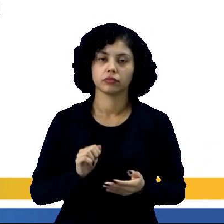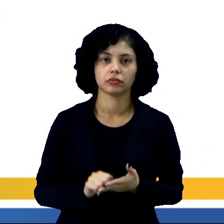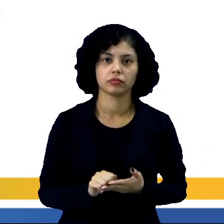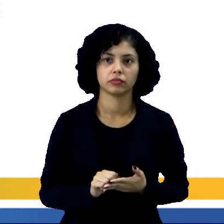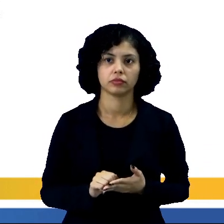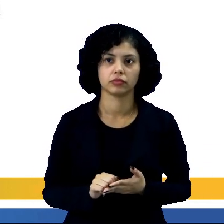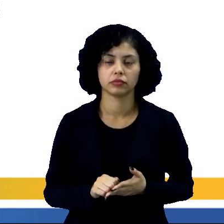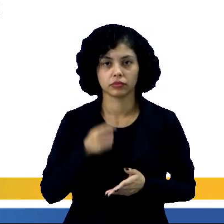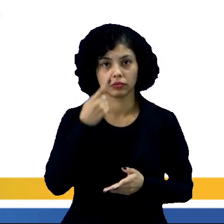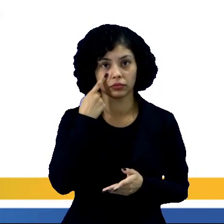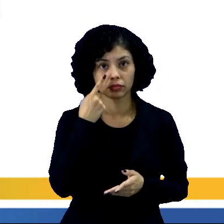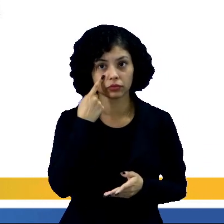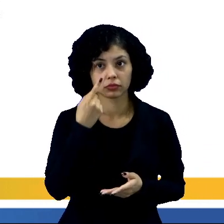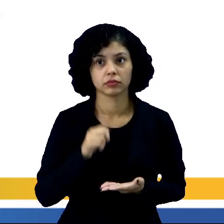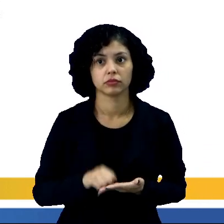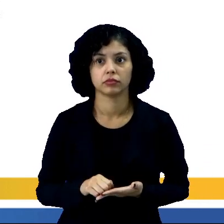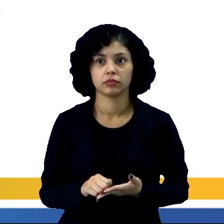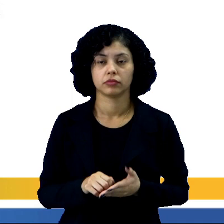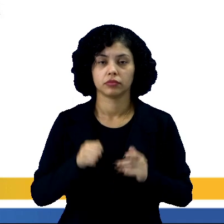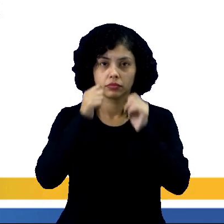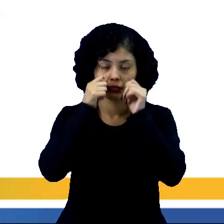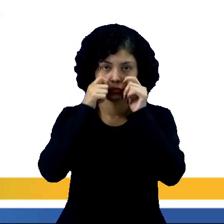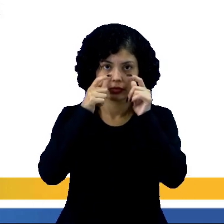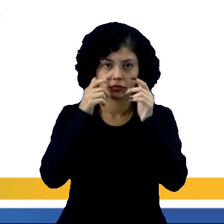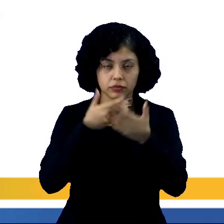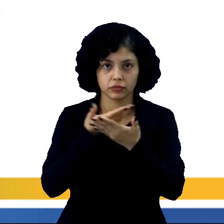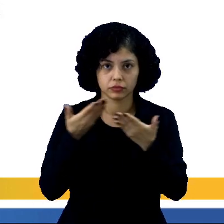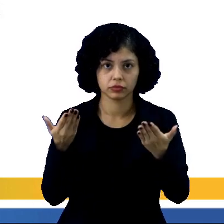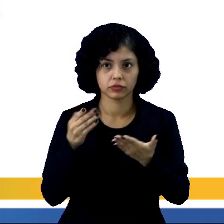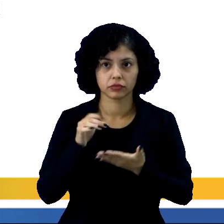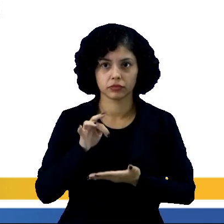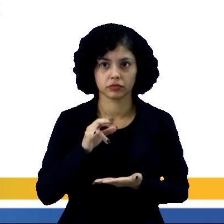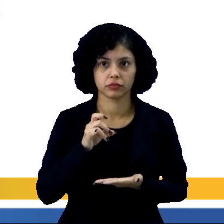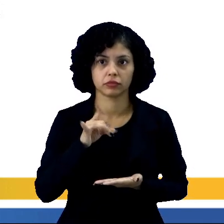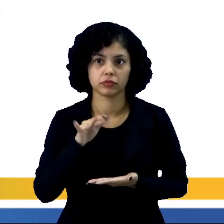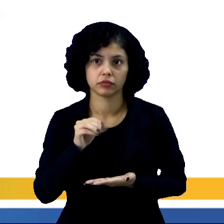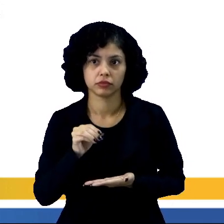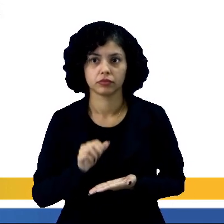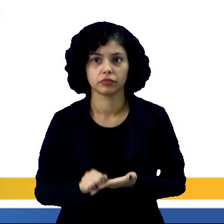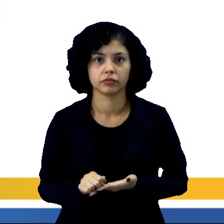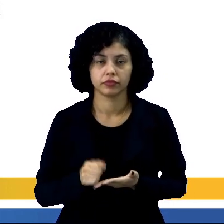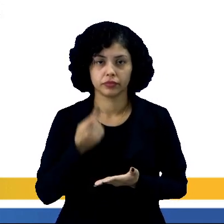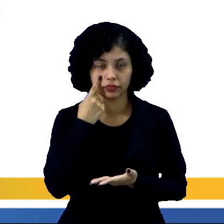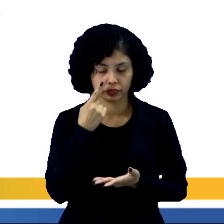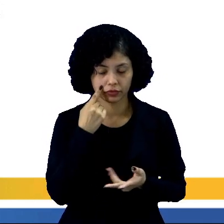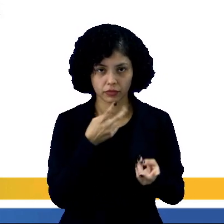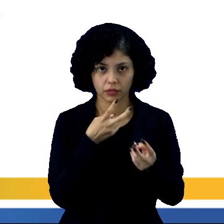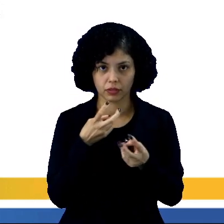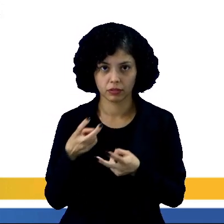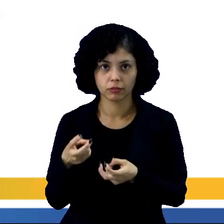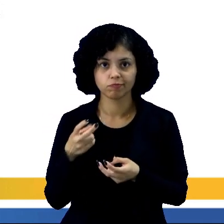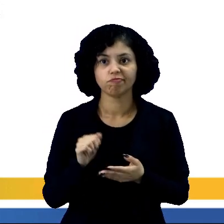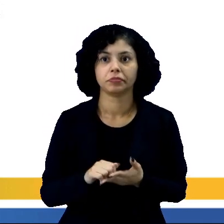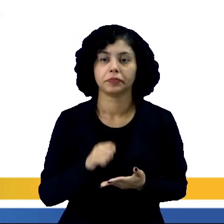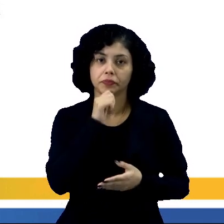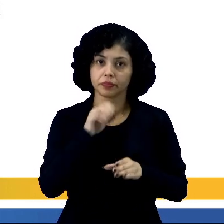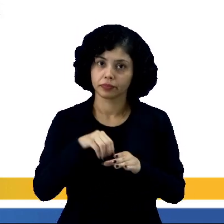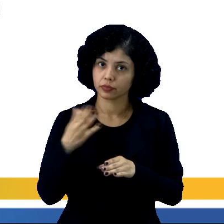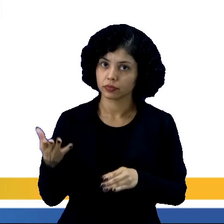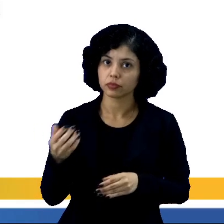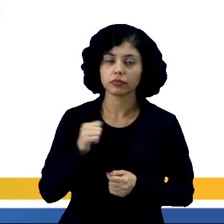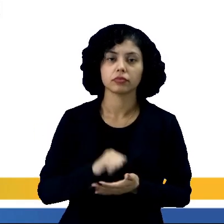à contemplação do espectador, né? Aquela pessoa que está observando a cena de